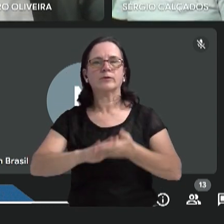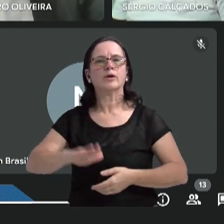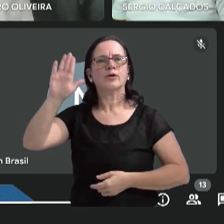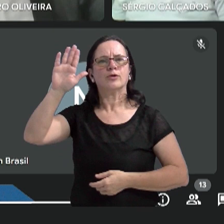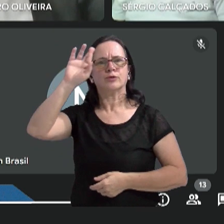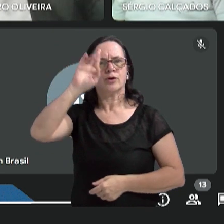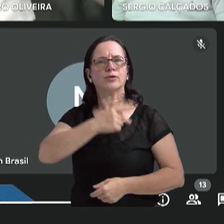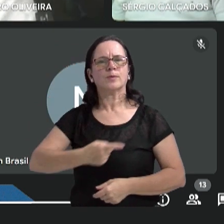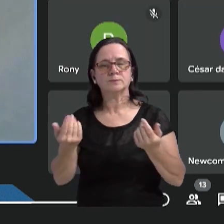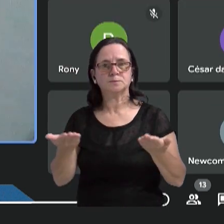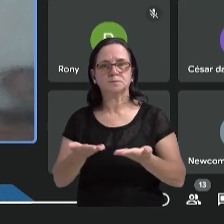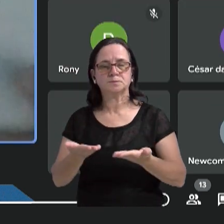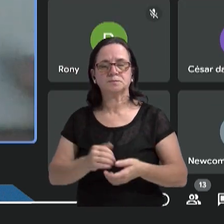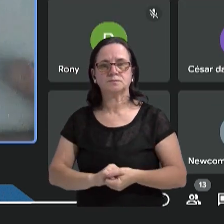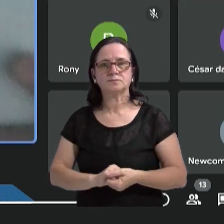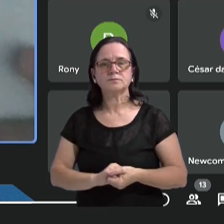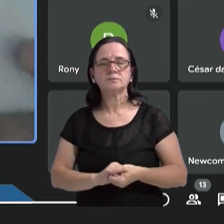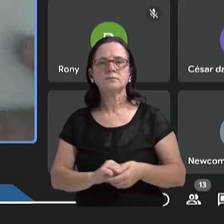fibromialgia incapacitante